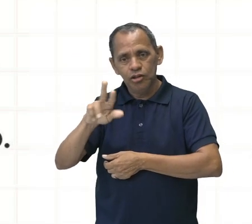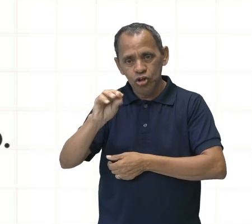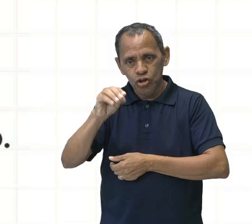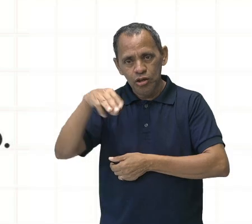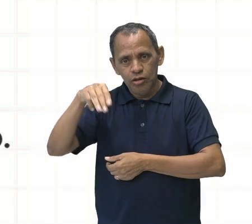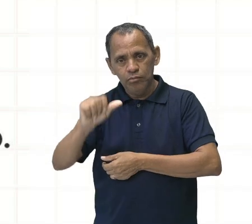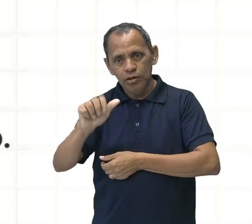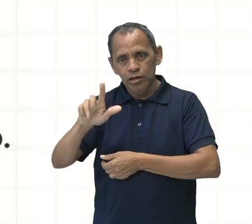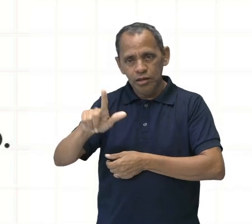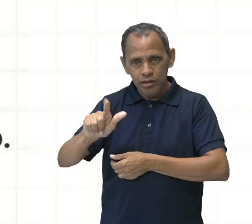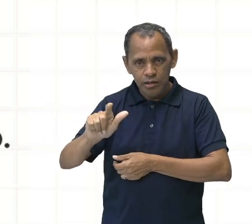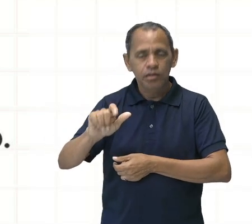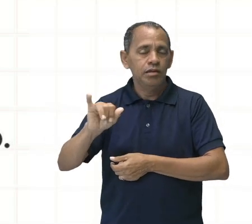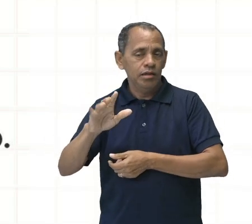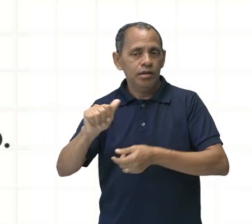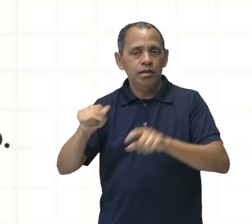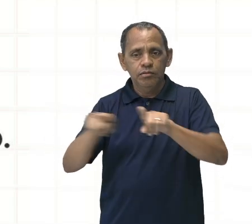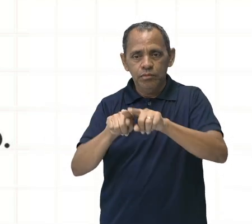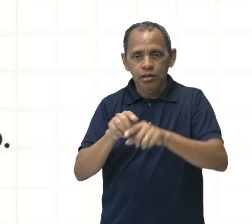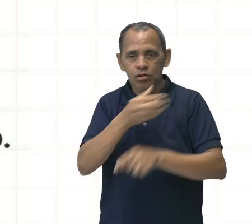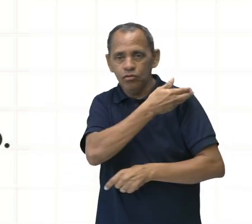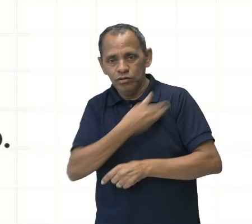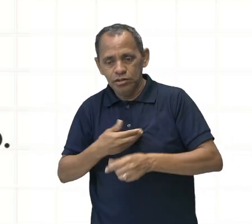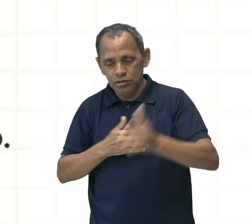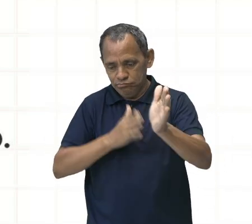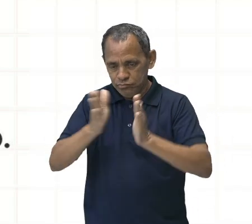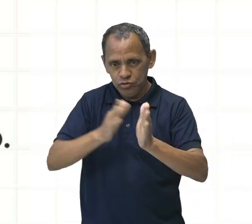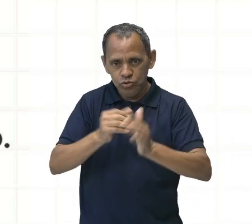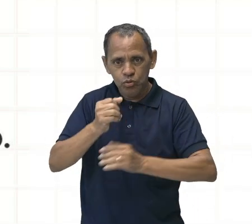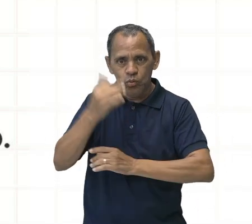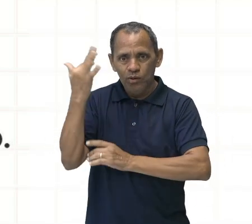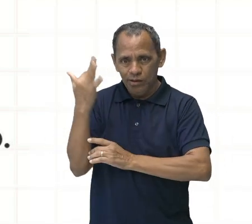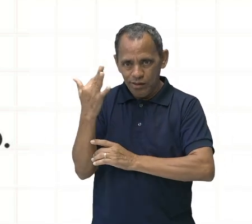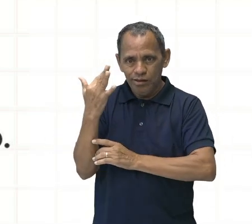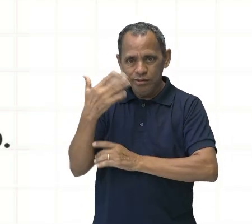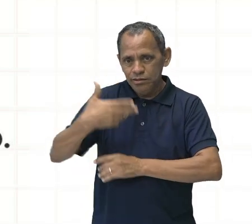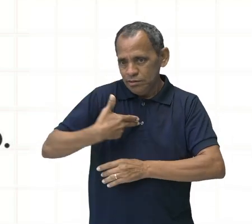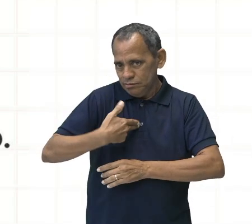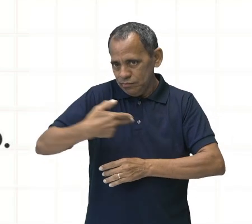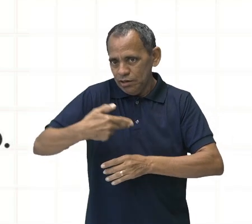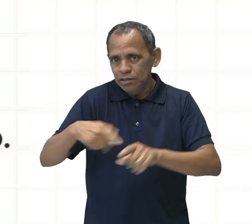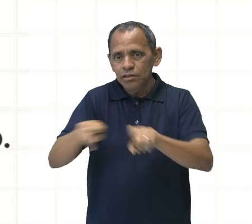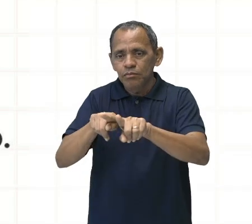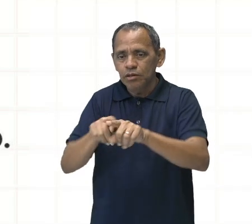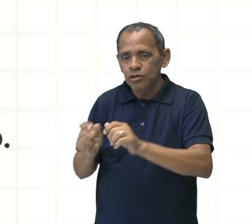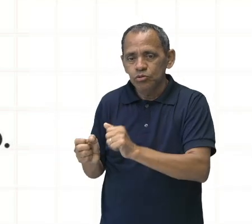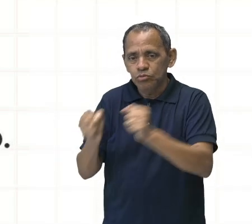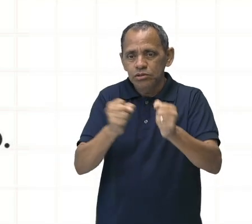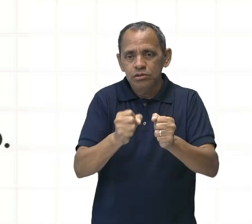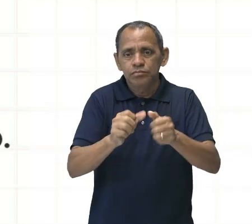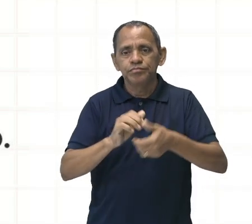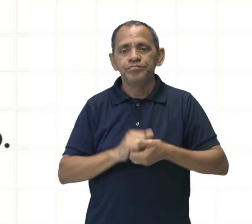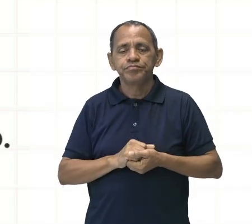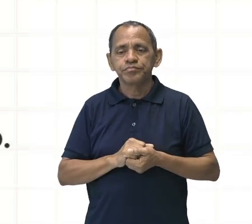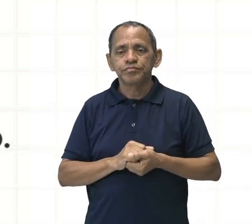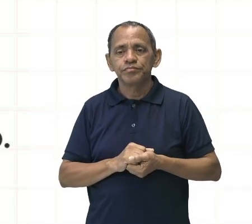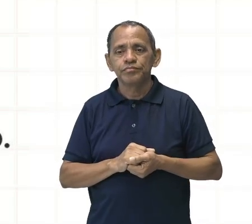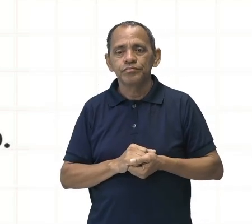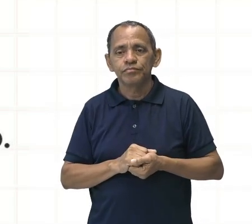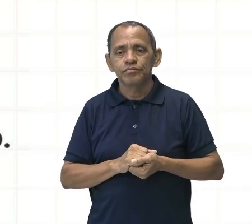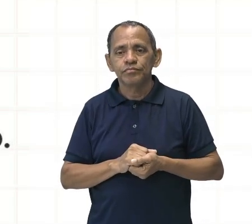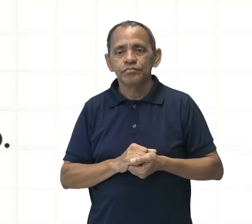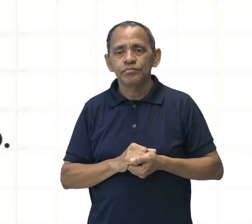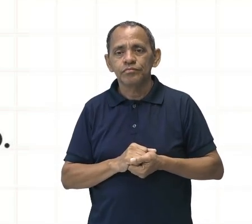governar durante quase todo o período que Getúlio Vargas esteve no poder aqui no Brasil. Fechar